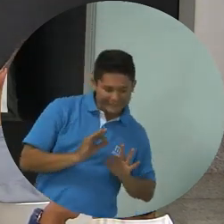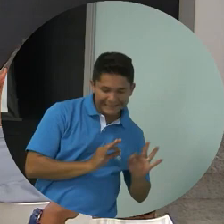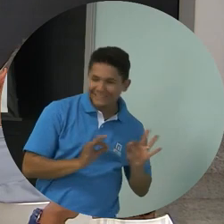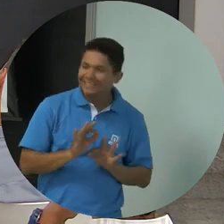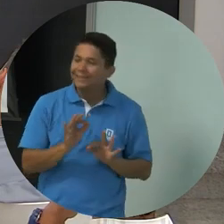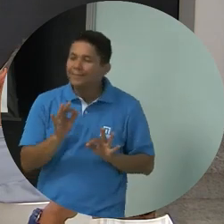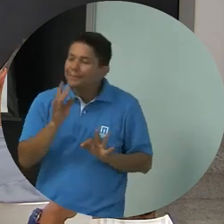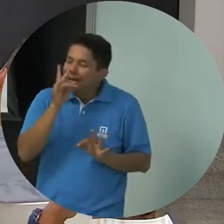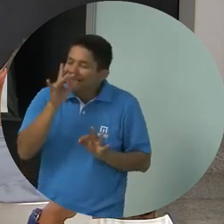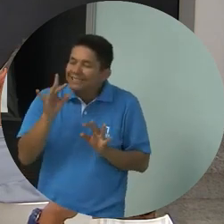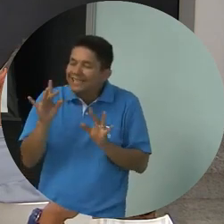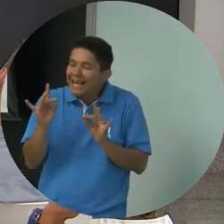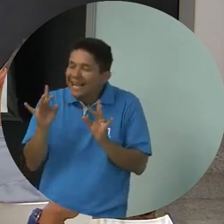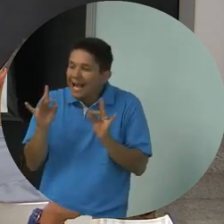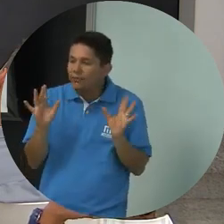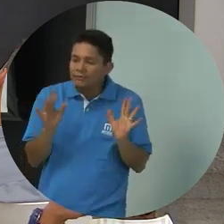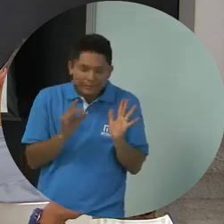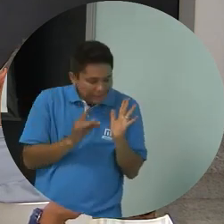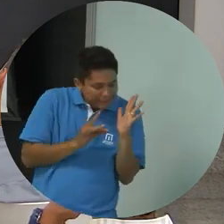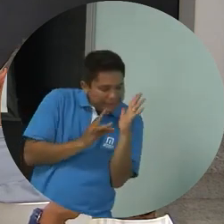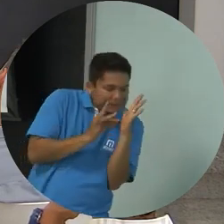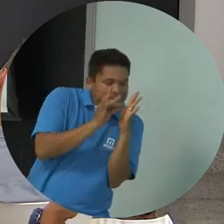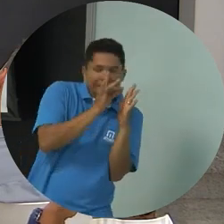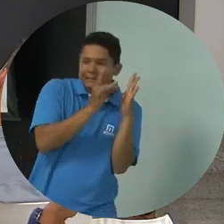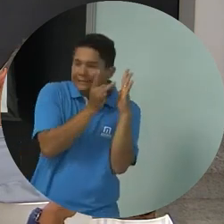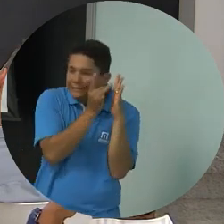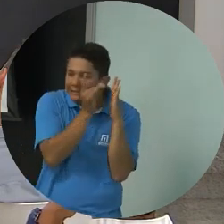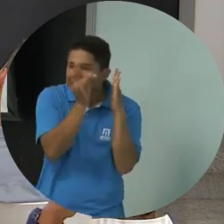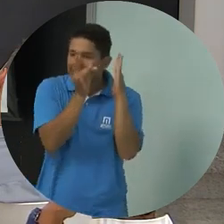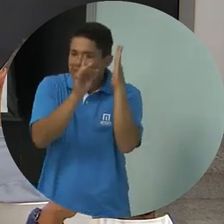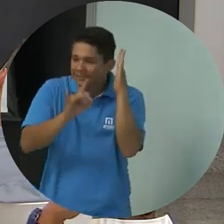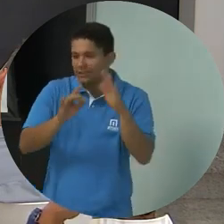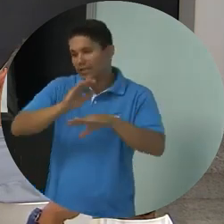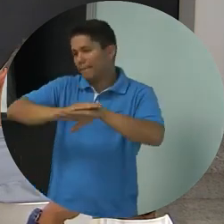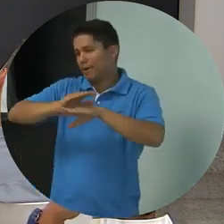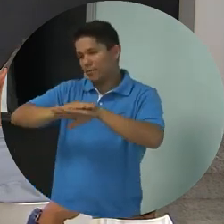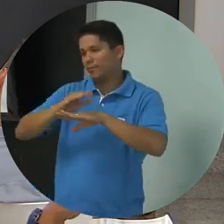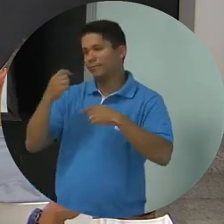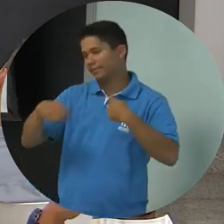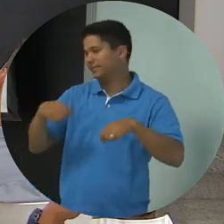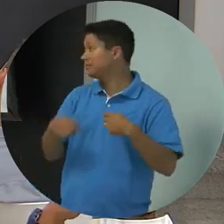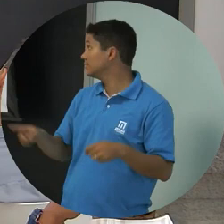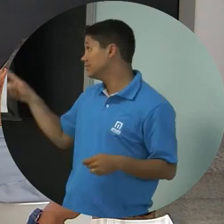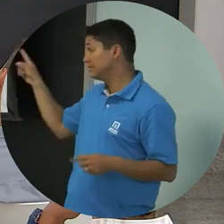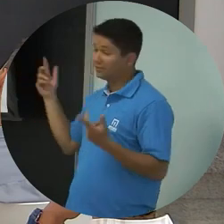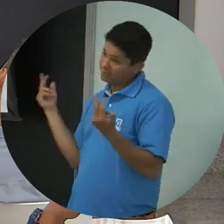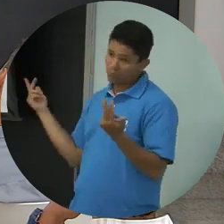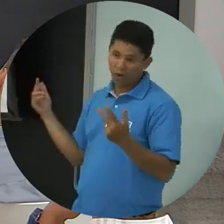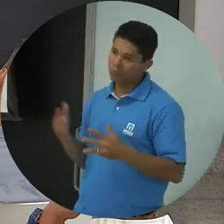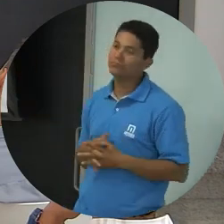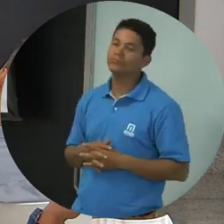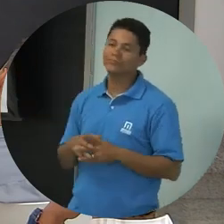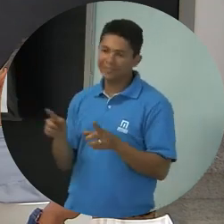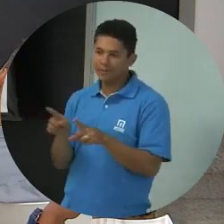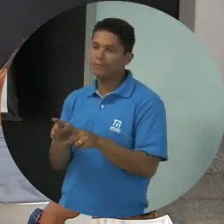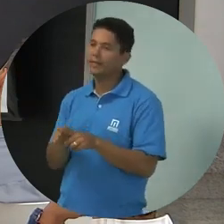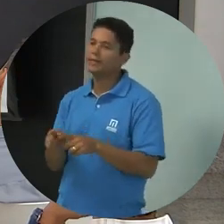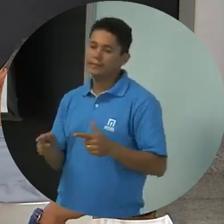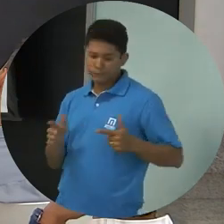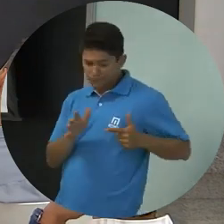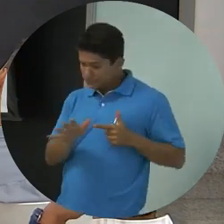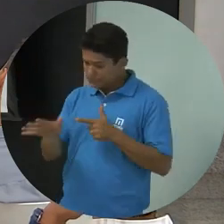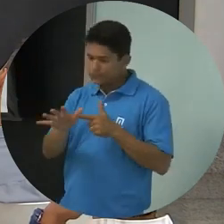do operador, do trabalhador. Então, você ainda tem essa questão da aplicação manual do hidrojato.